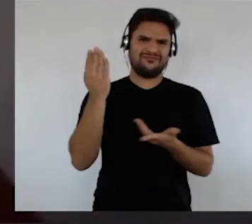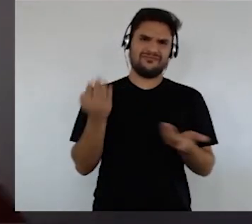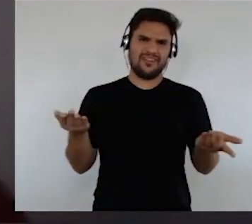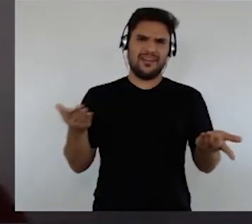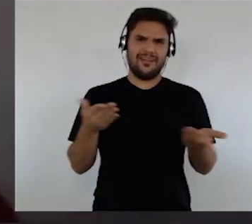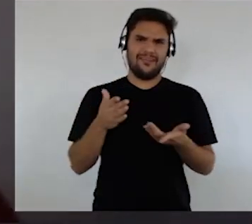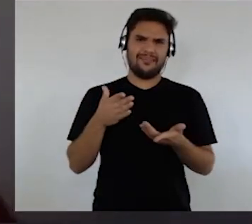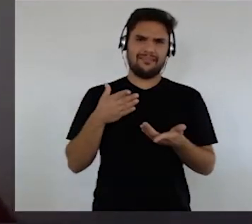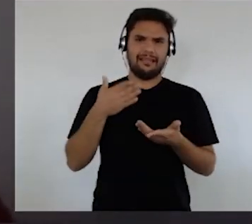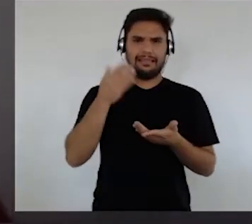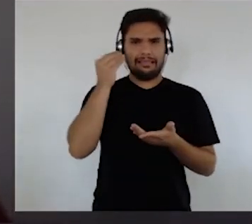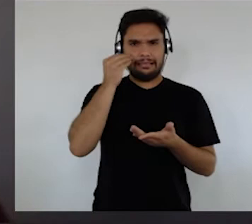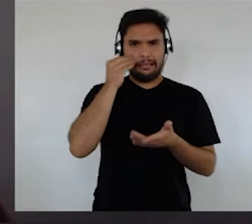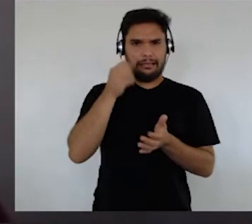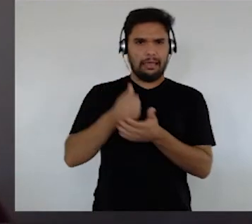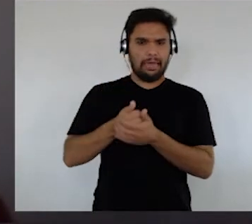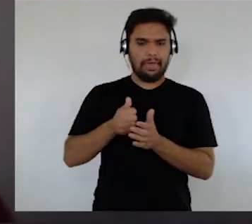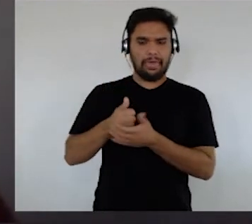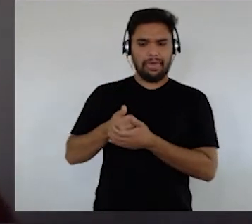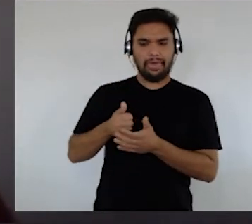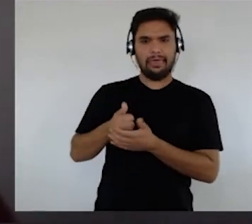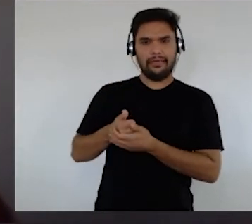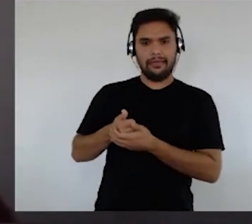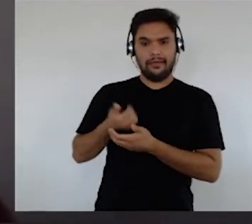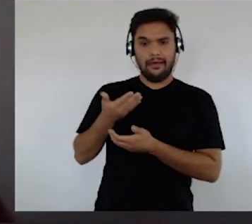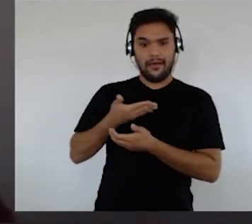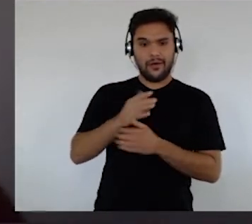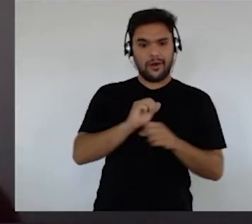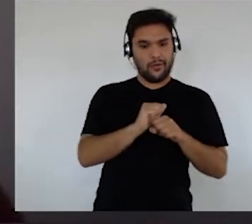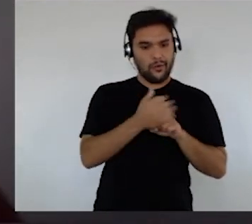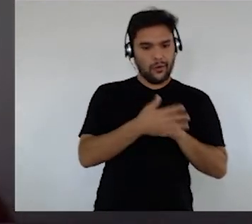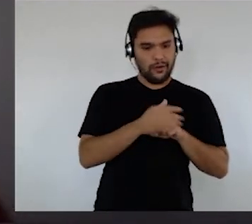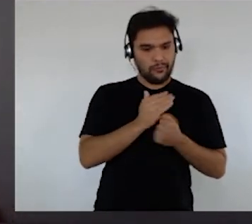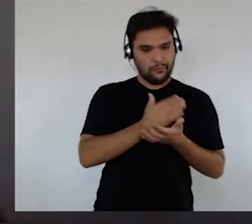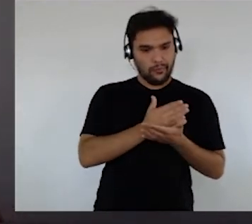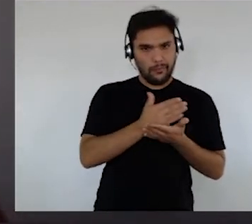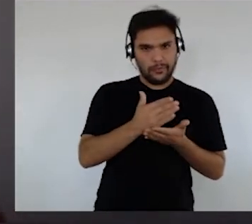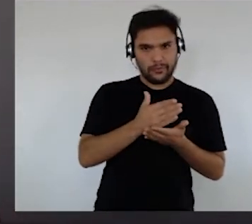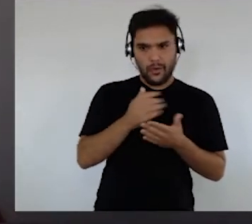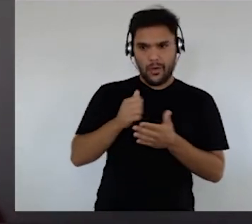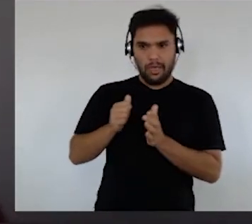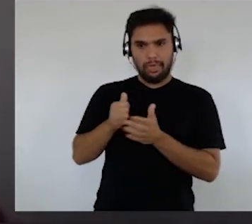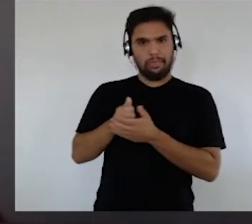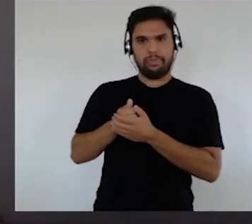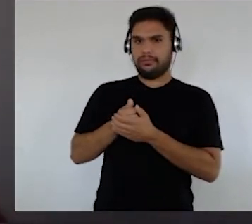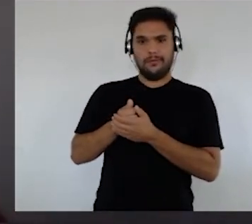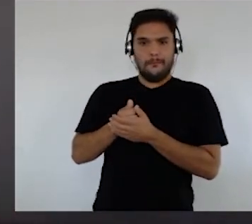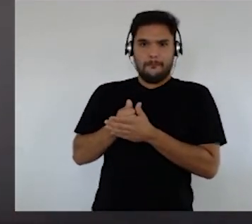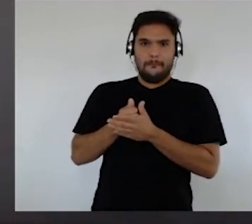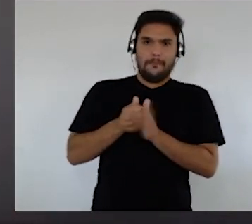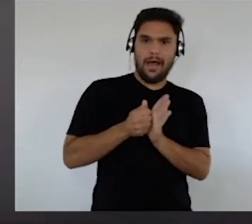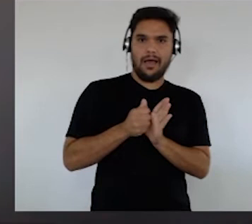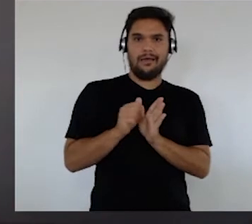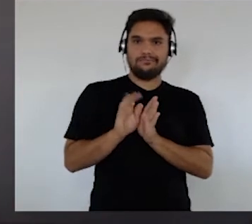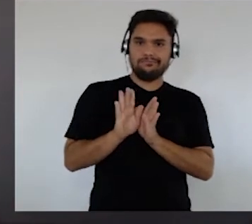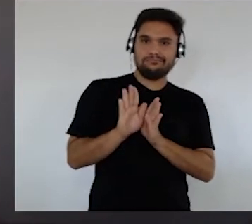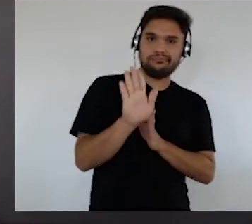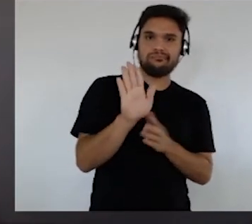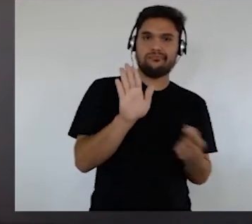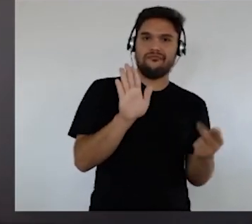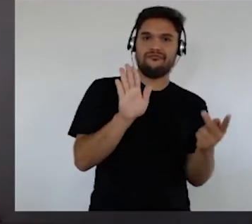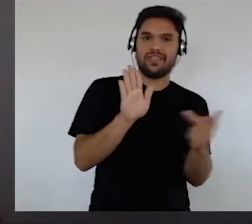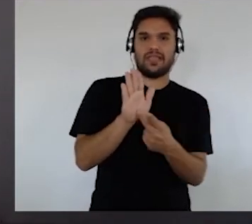tentando empurrar para debaixo do tapete, sabe? O coronavírus traz essa impossibilidade, não é mais possível